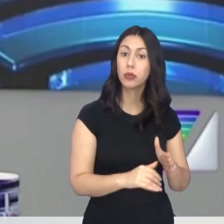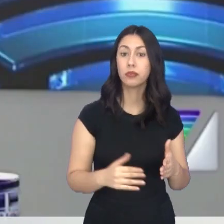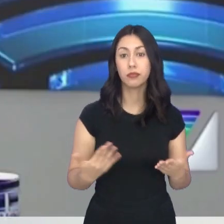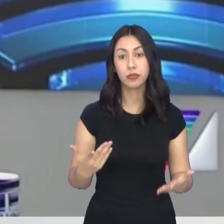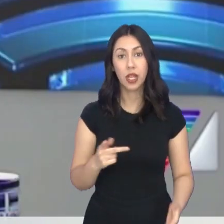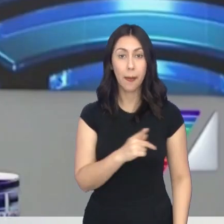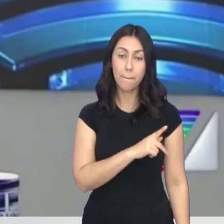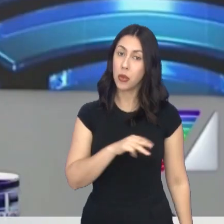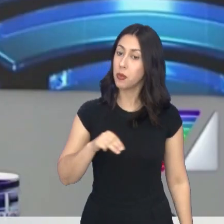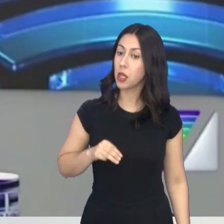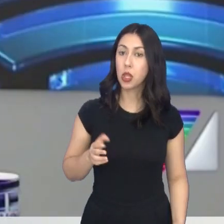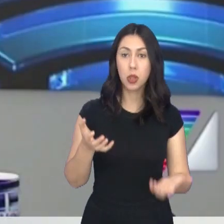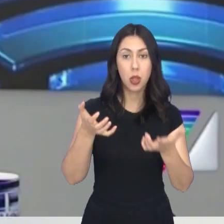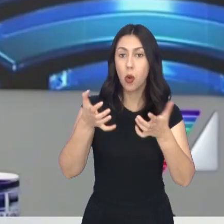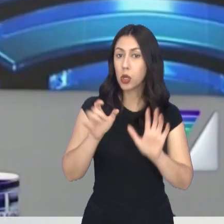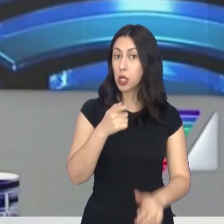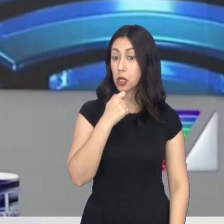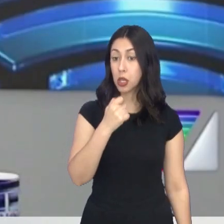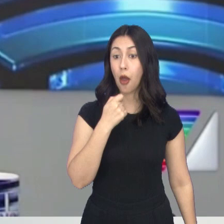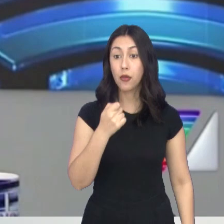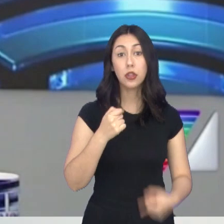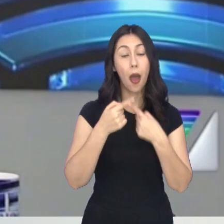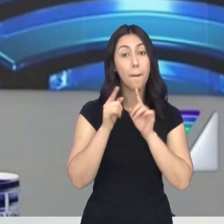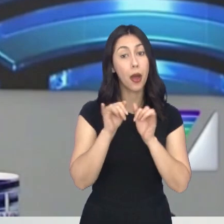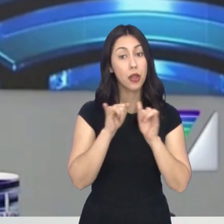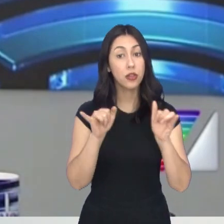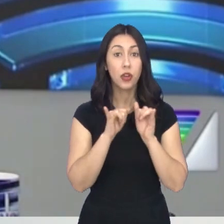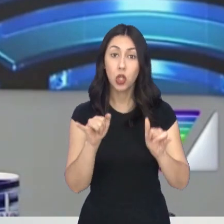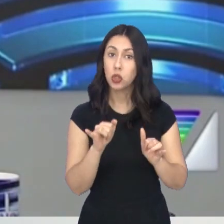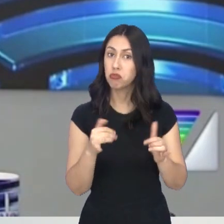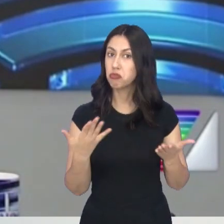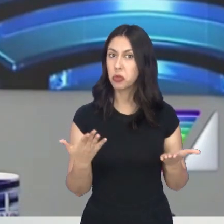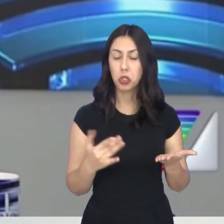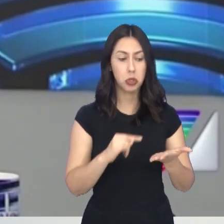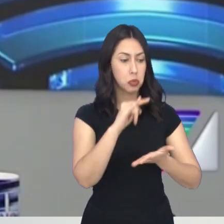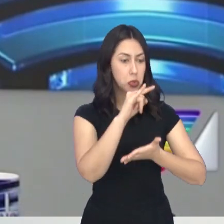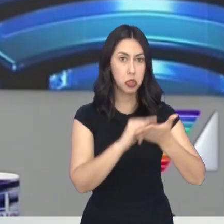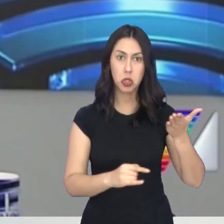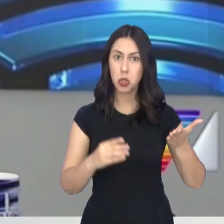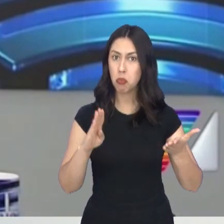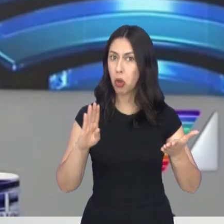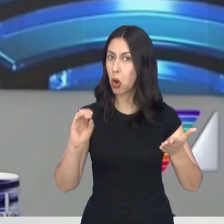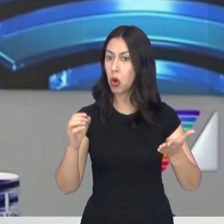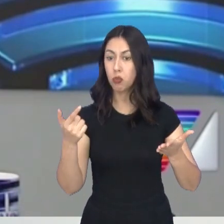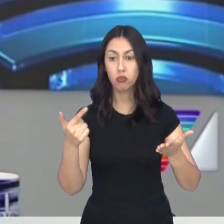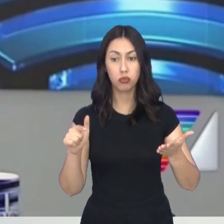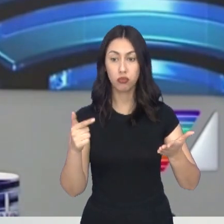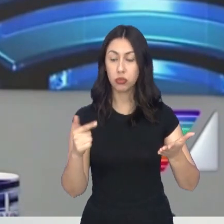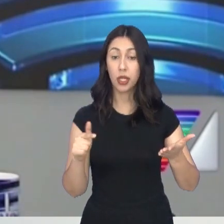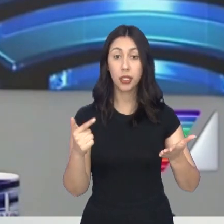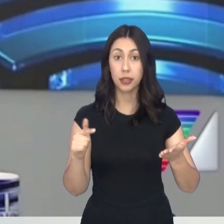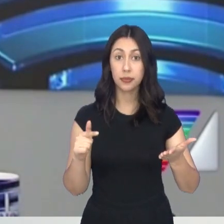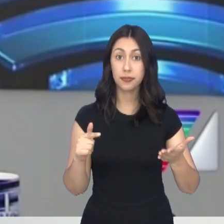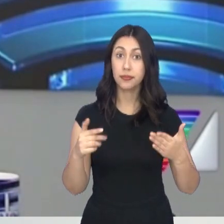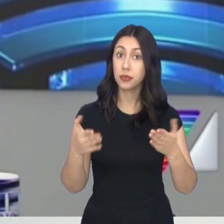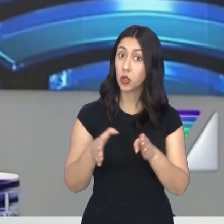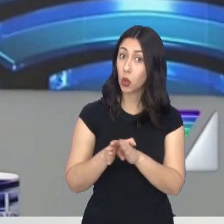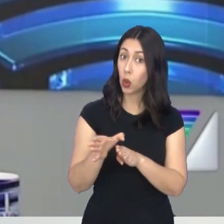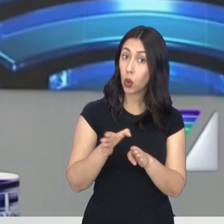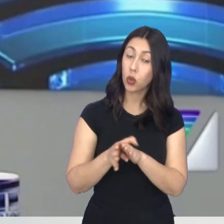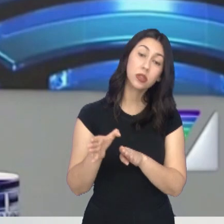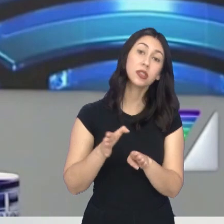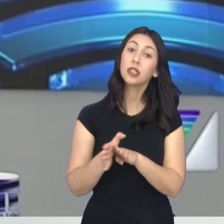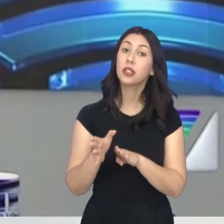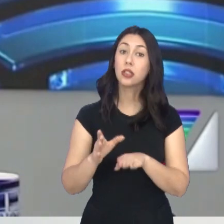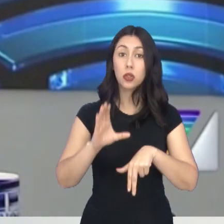não quis gravar a entrevista, mas eles mandaram uma nota, tá? Disseram que não tem registrado ocorrências desse crime pelo 190 e que orienta que as vítimas